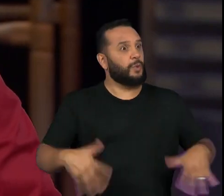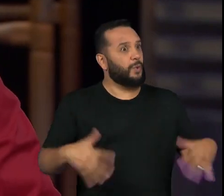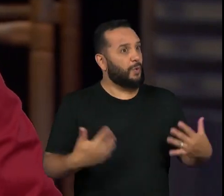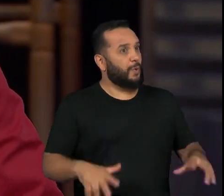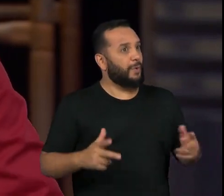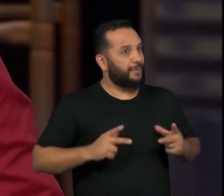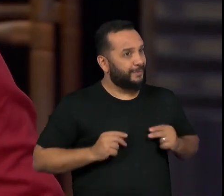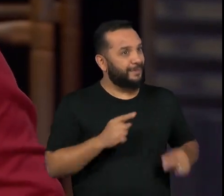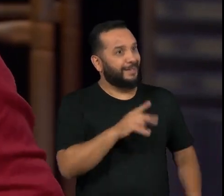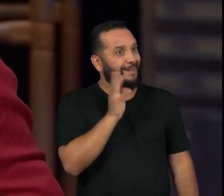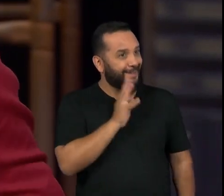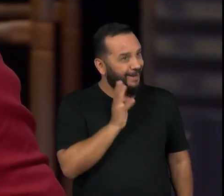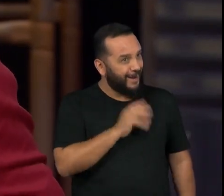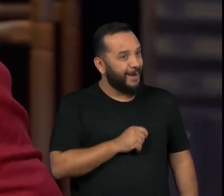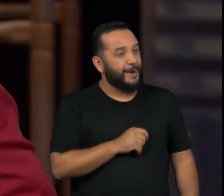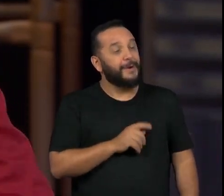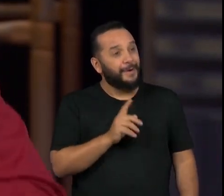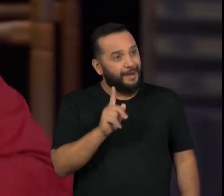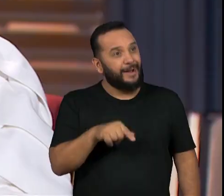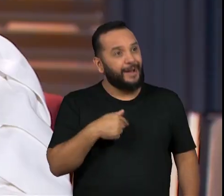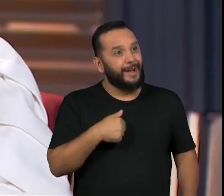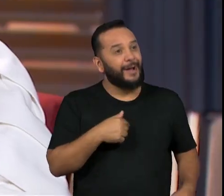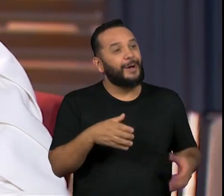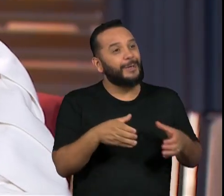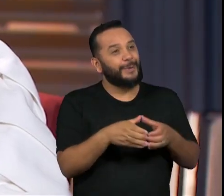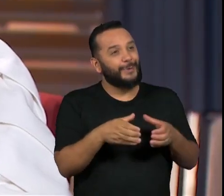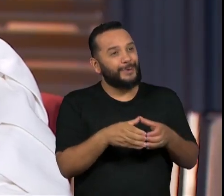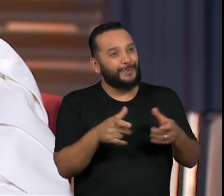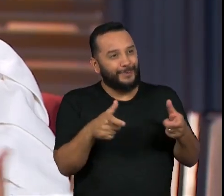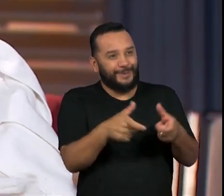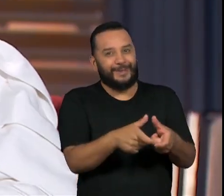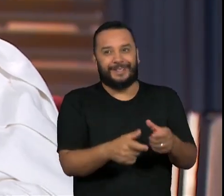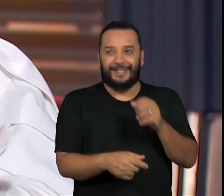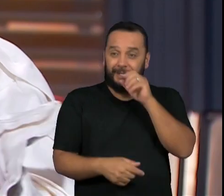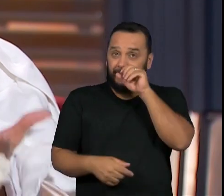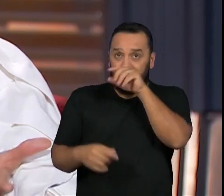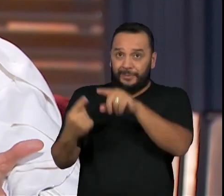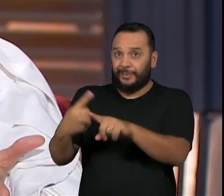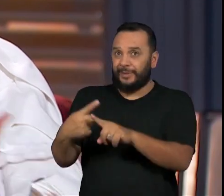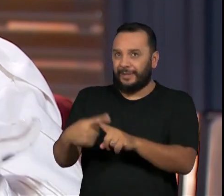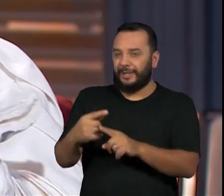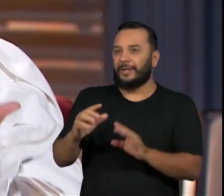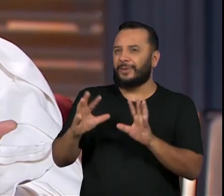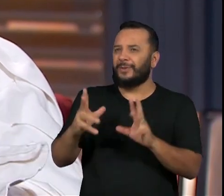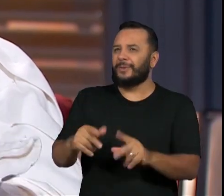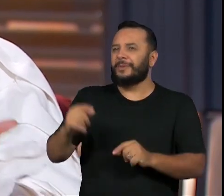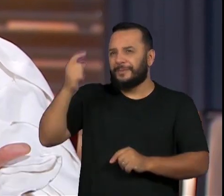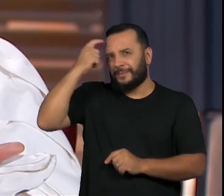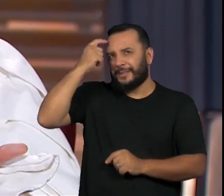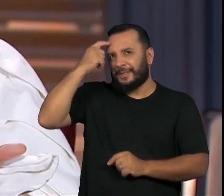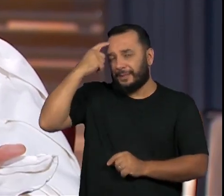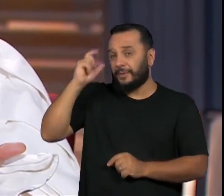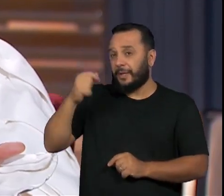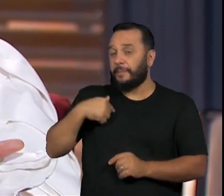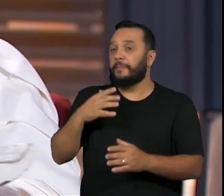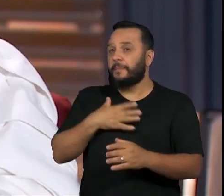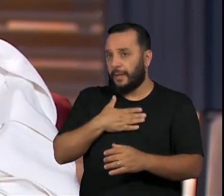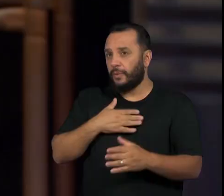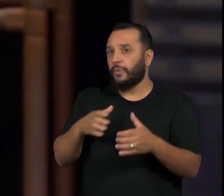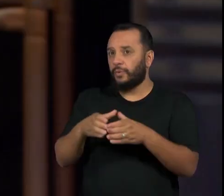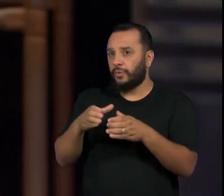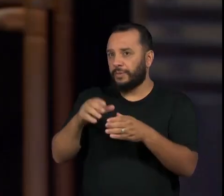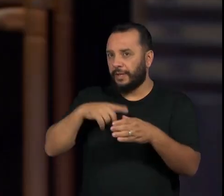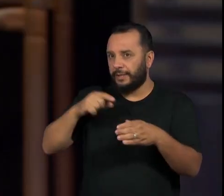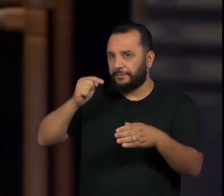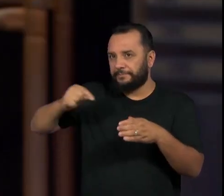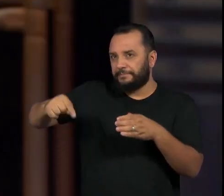É incrível, uma minoria, né? Uma super. Sabe, porque todo mundo espera, né? O que de fato compõe a minha equipe. Não, mas